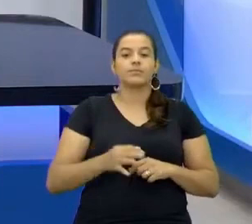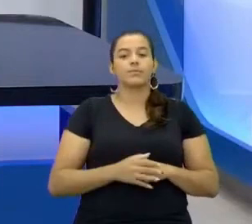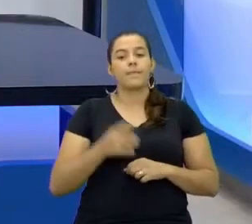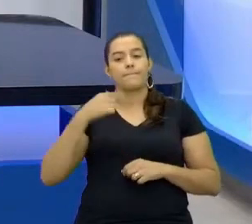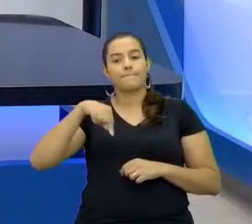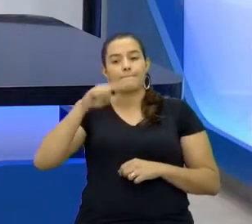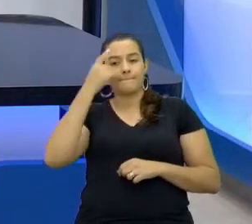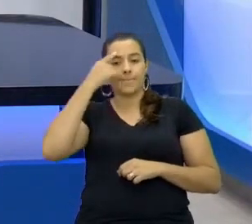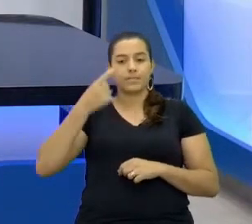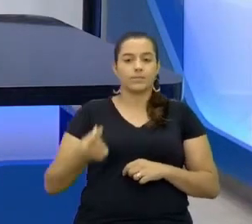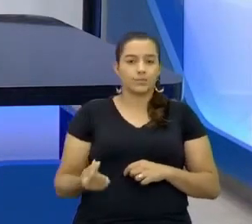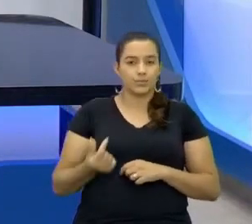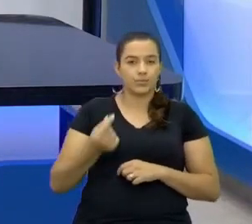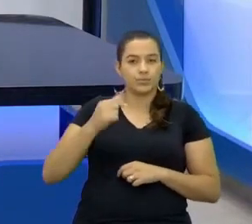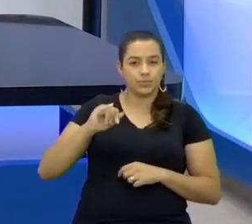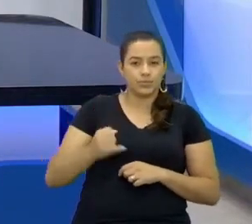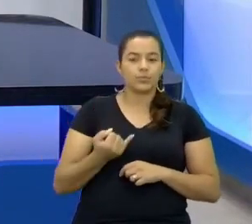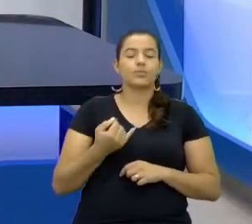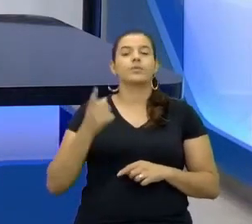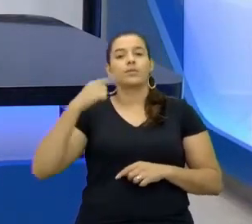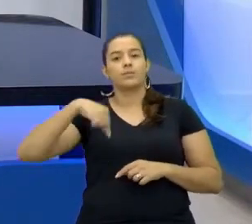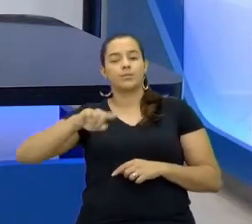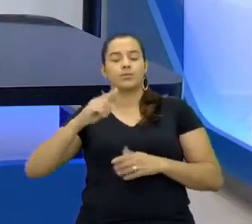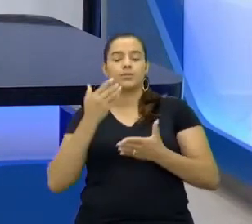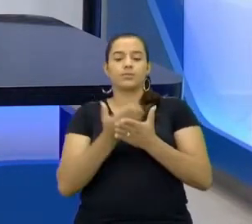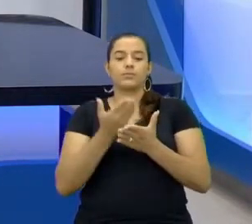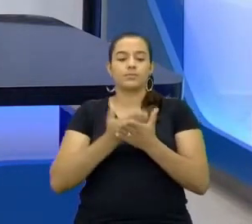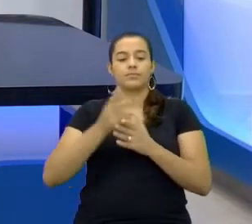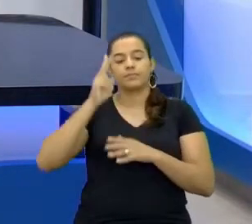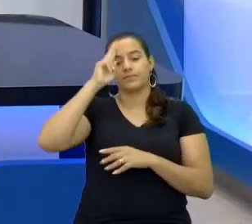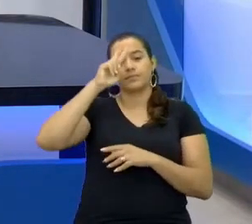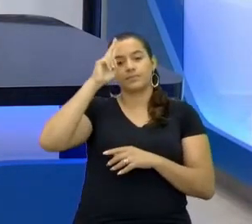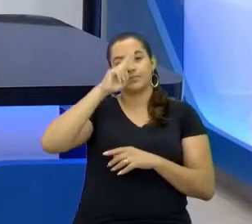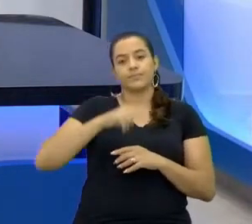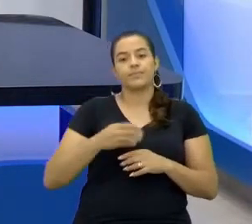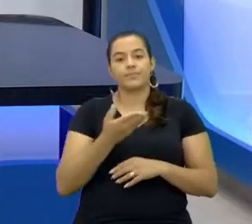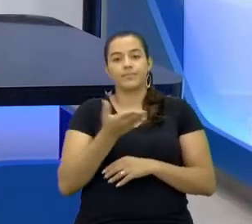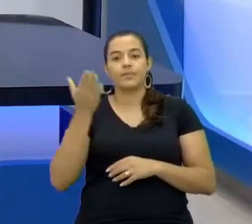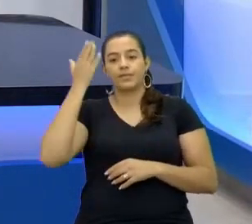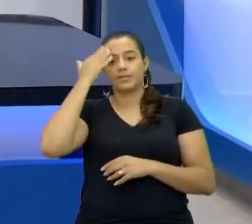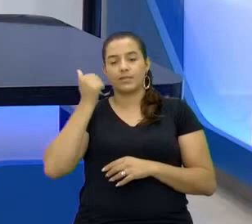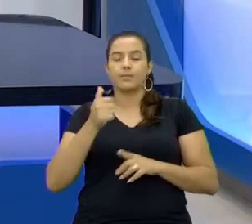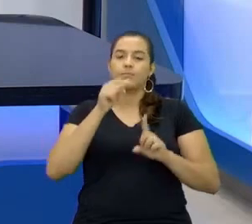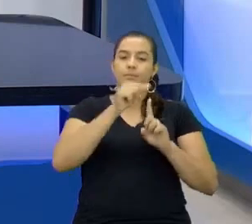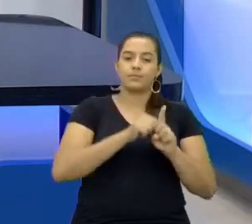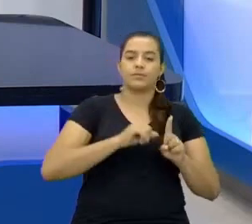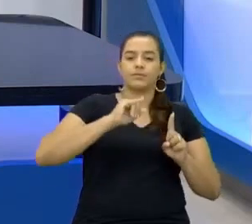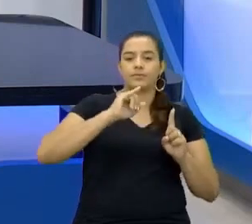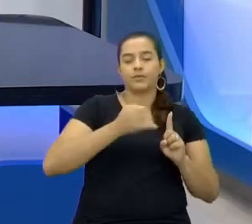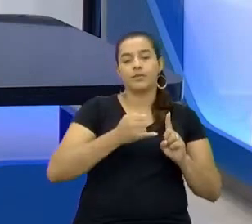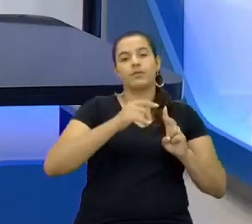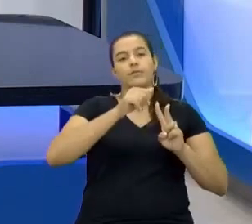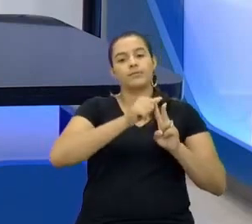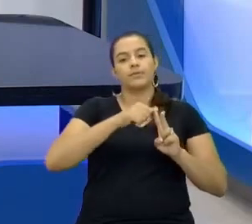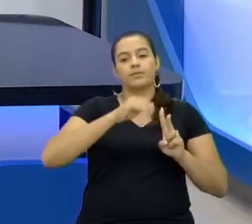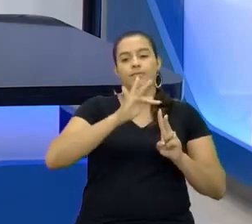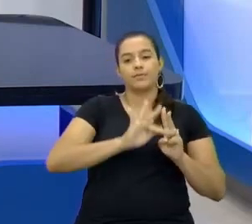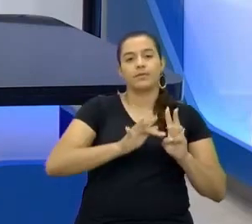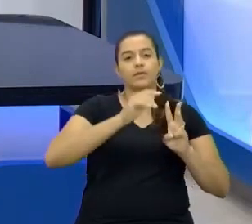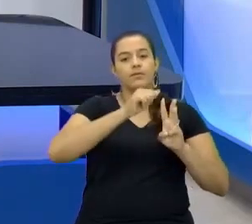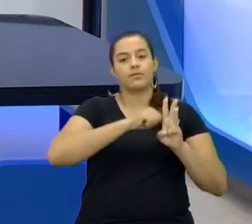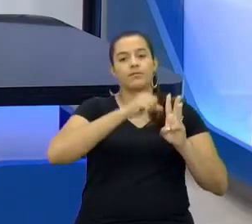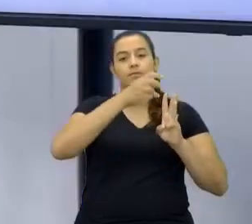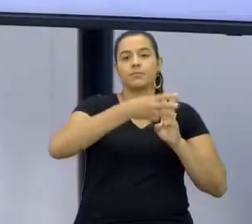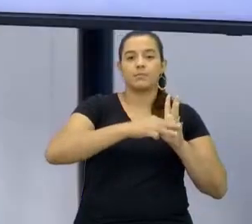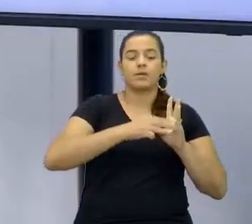de lucro, aquelas coisas? A gente vai retomar esse exercício. Mas você sabe como funciona no mês de janeiro, fevereiro, você vai descobrir como está